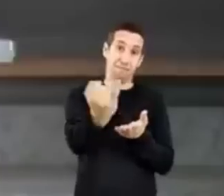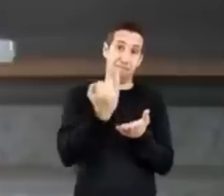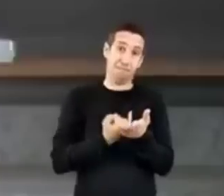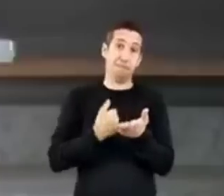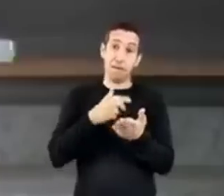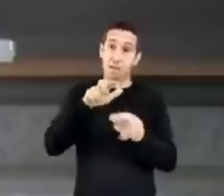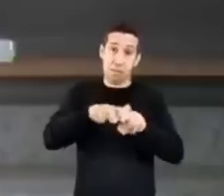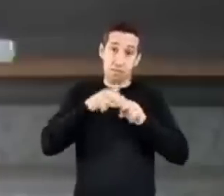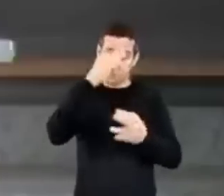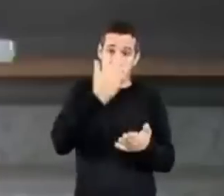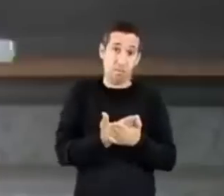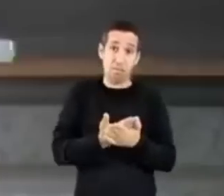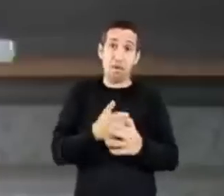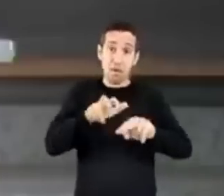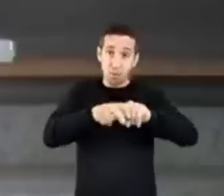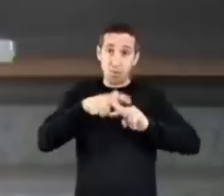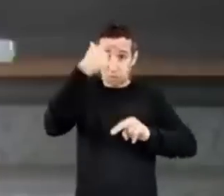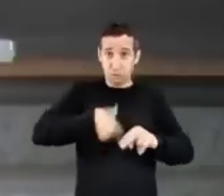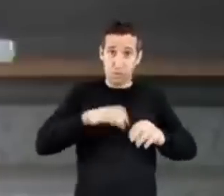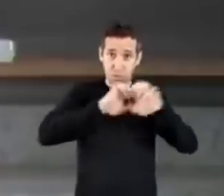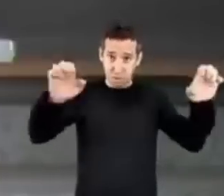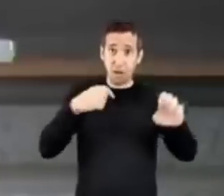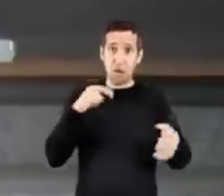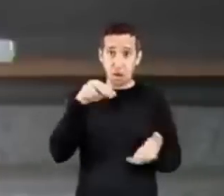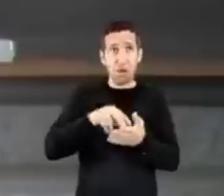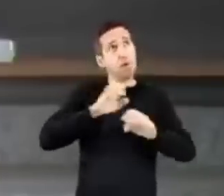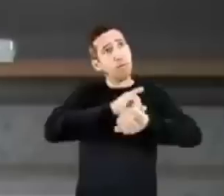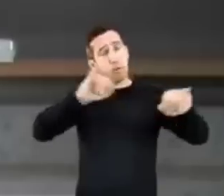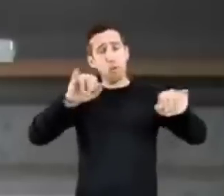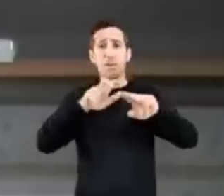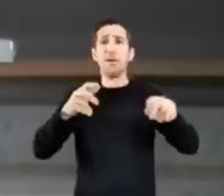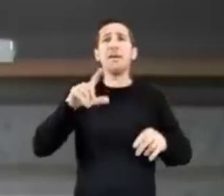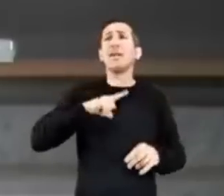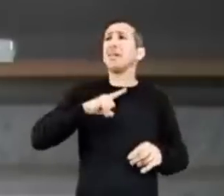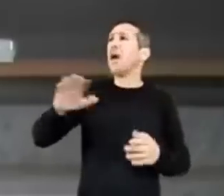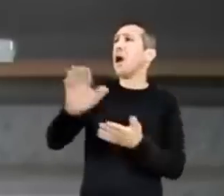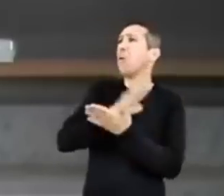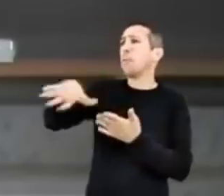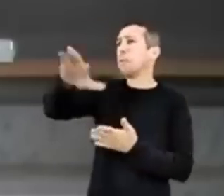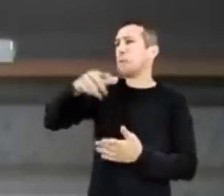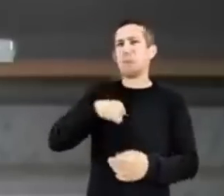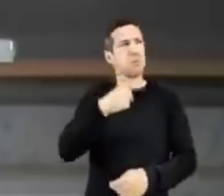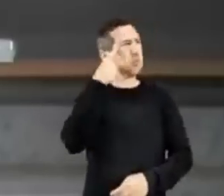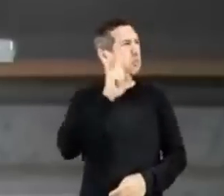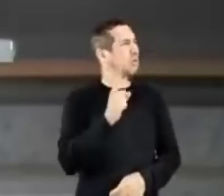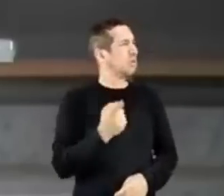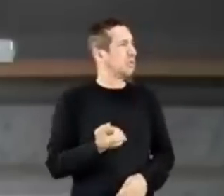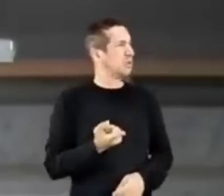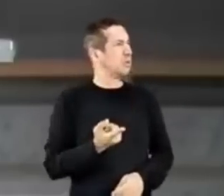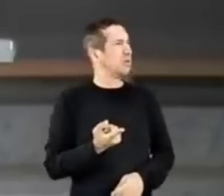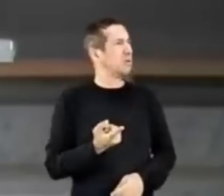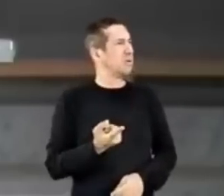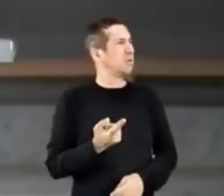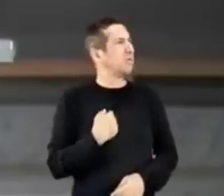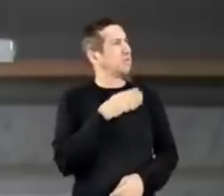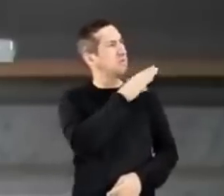Evangelista e esse a razão e tem gente que não entende sabe a gente fala assim mas vocês se viajam